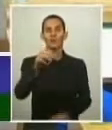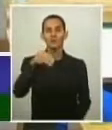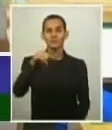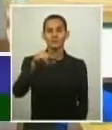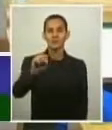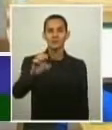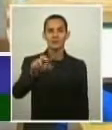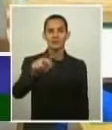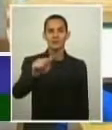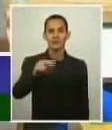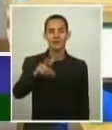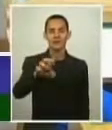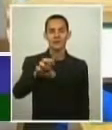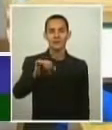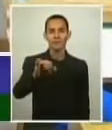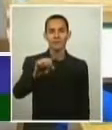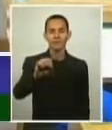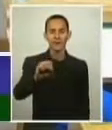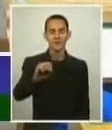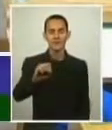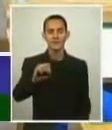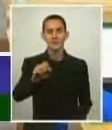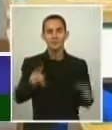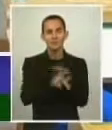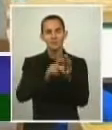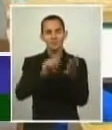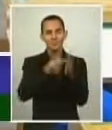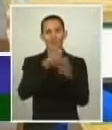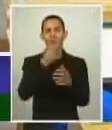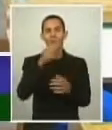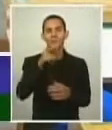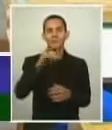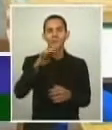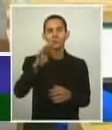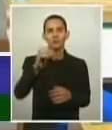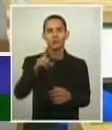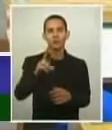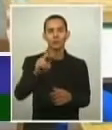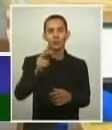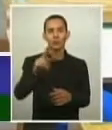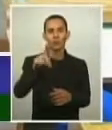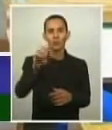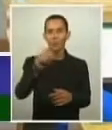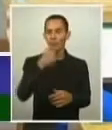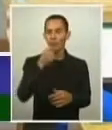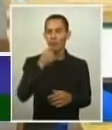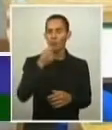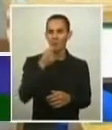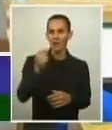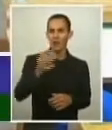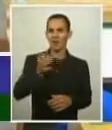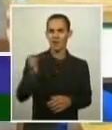uma obra clássica de Victor Hugo e que revela como um autor que era burguês